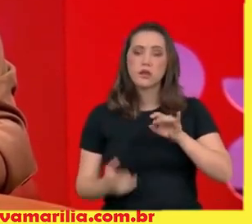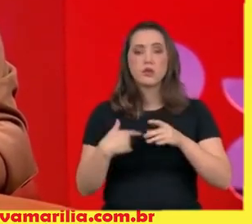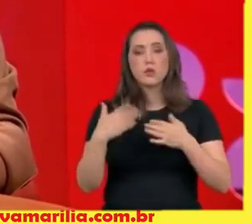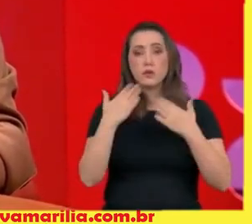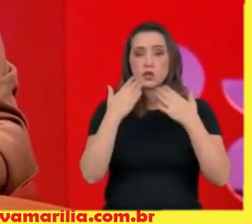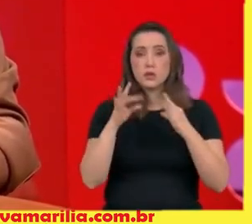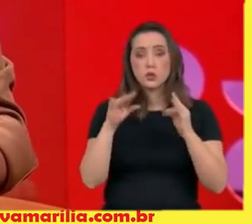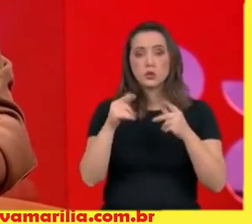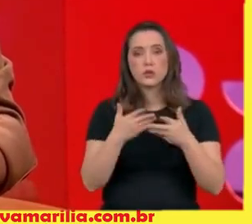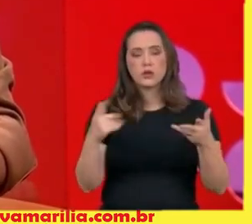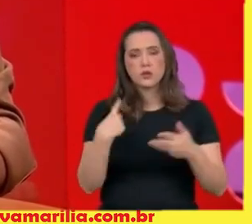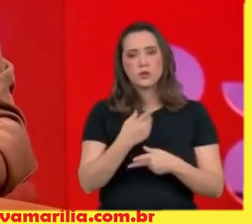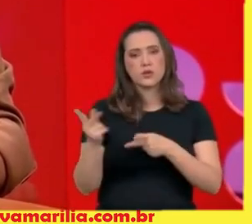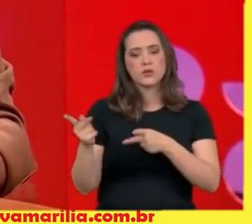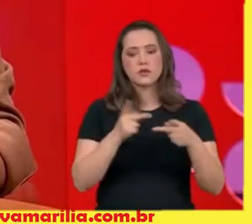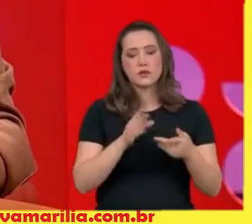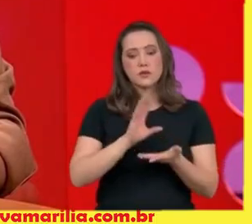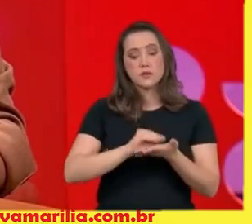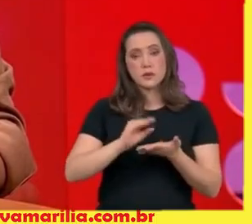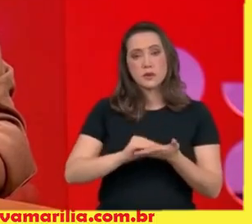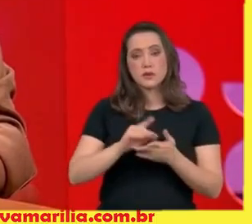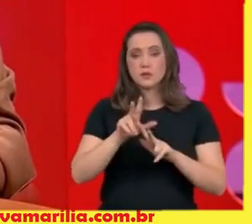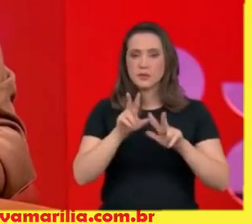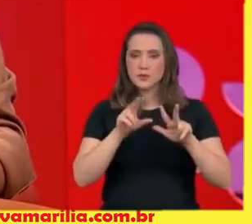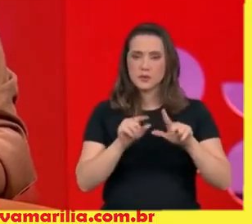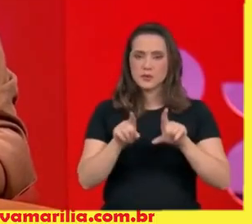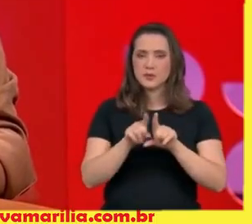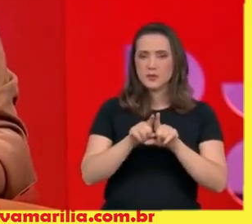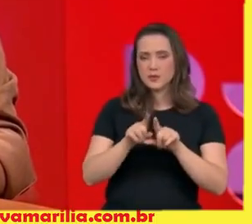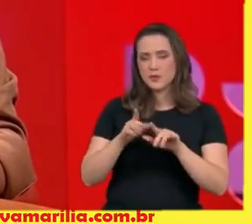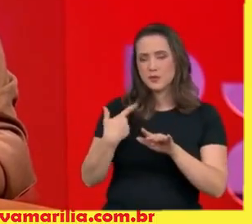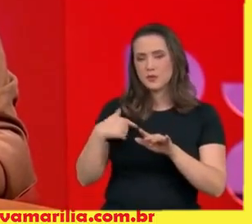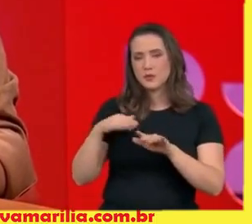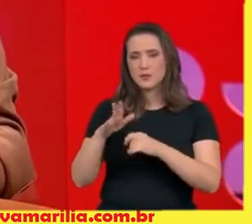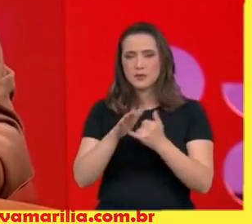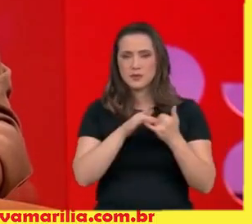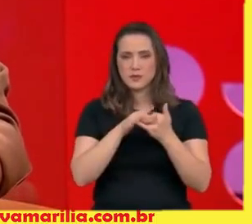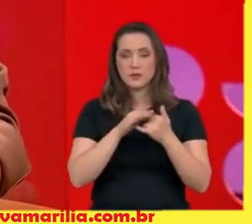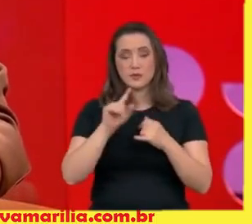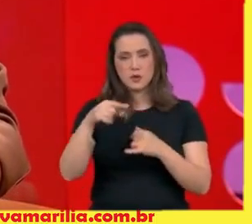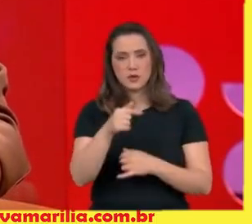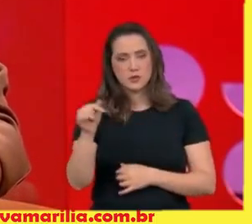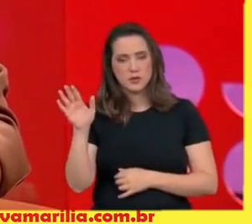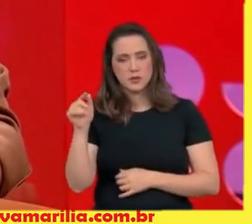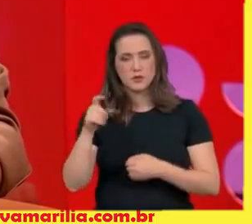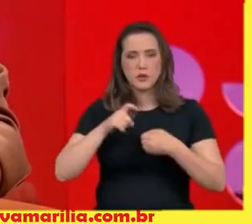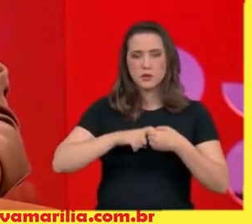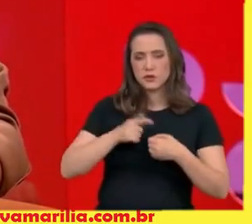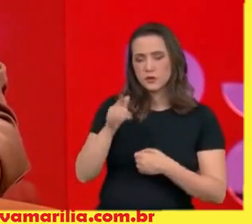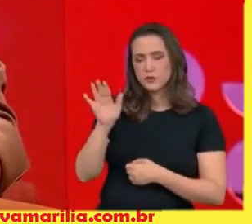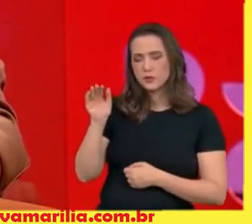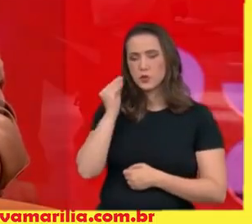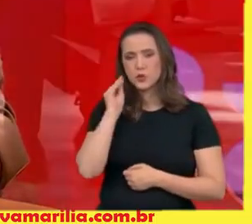nossos convidados no aplicativo TV Brasil Play e também no nosso canal do YouTube na semana que vem. Estamos de volta. Um grande beijo.